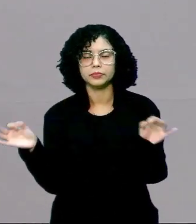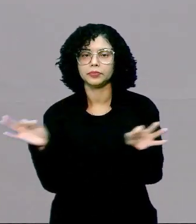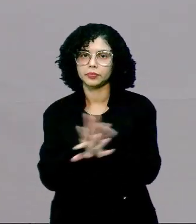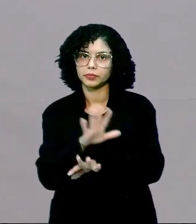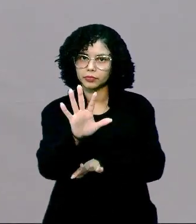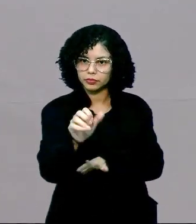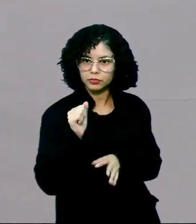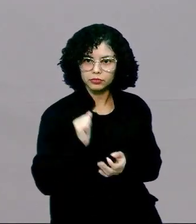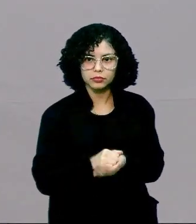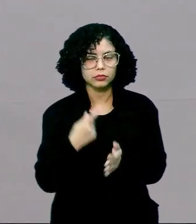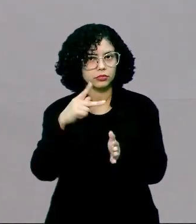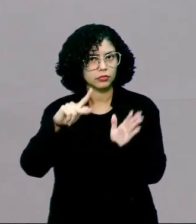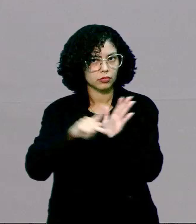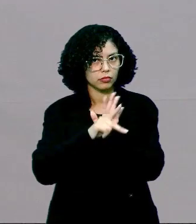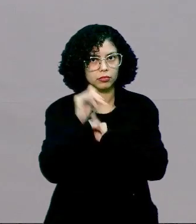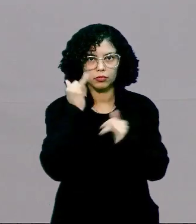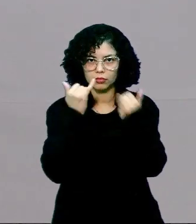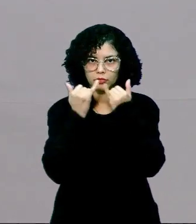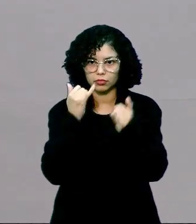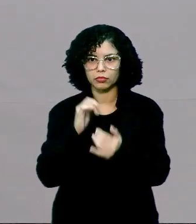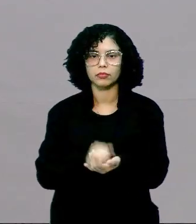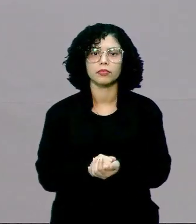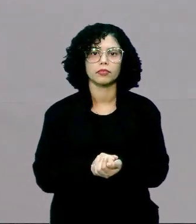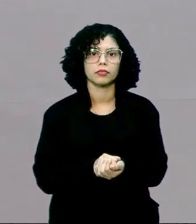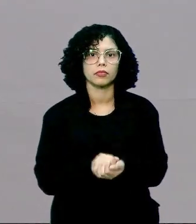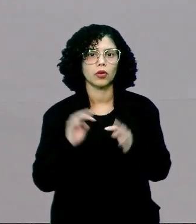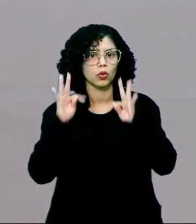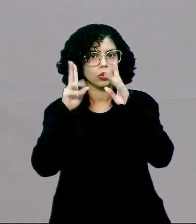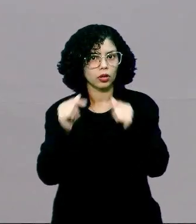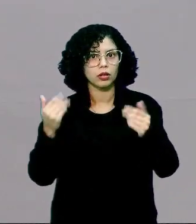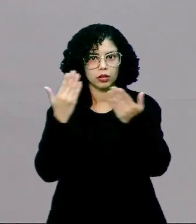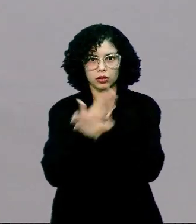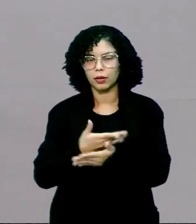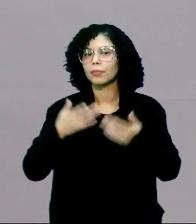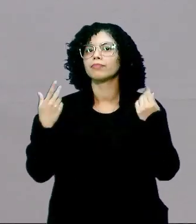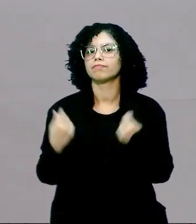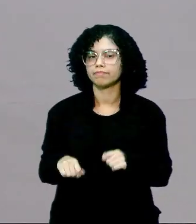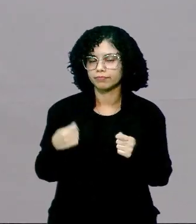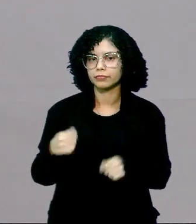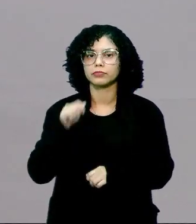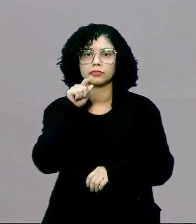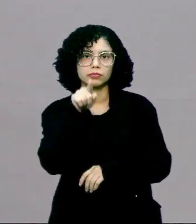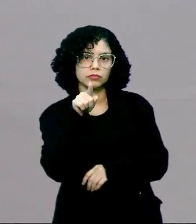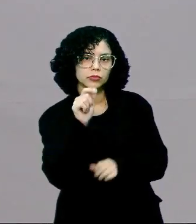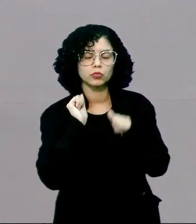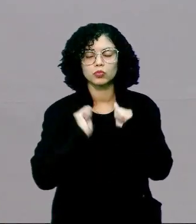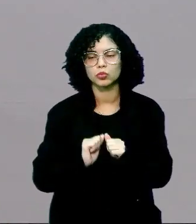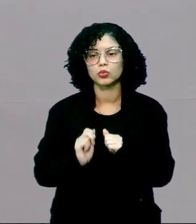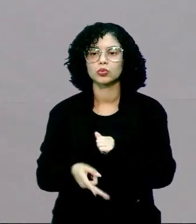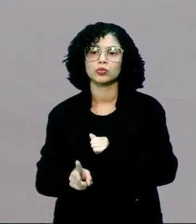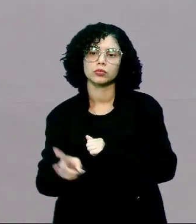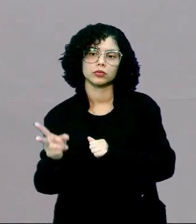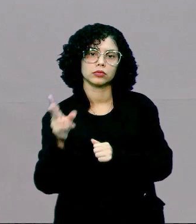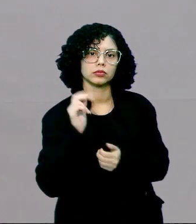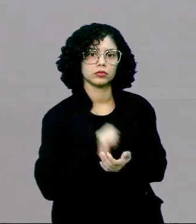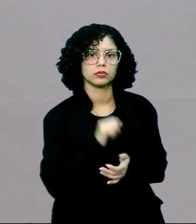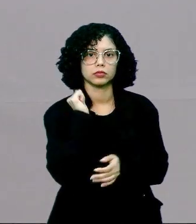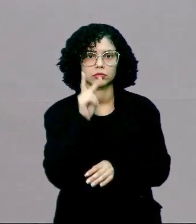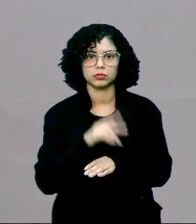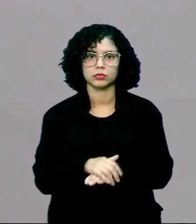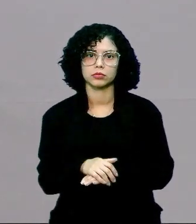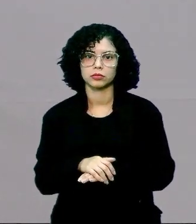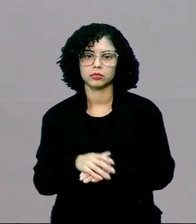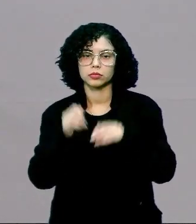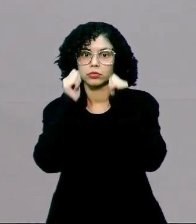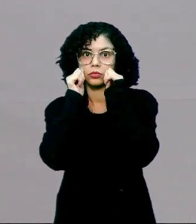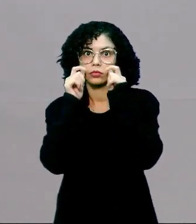acabam pegando suas informações. Então, todo cuidado é necessário para que você possa continuar navegando, ok?